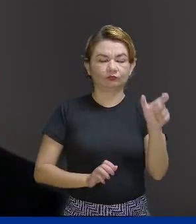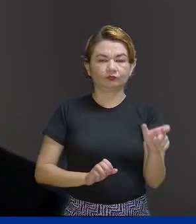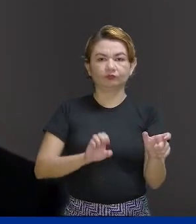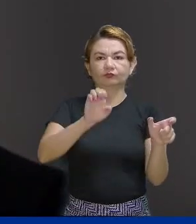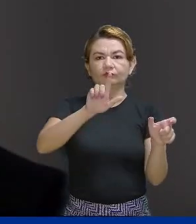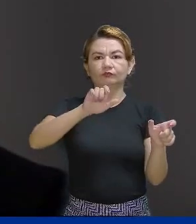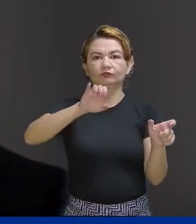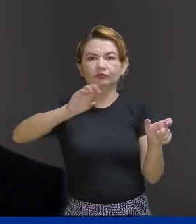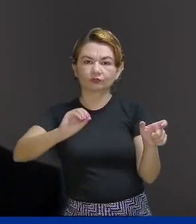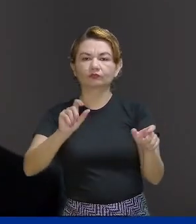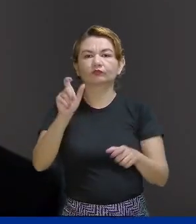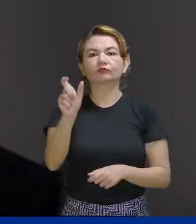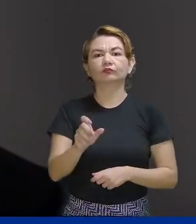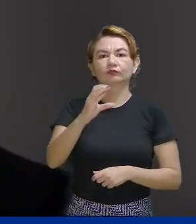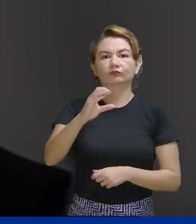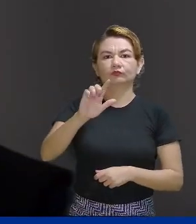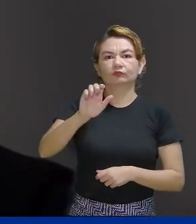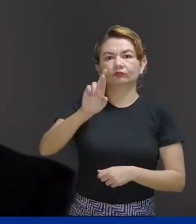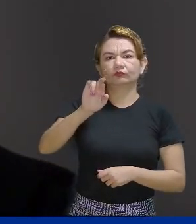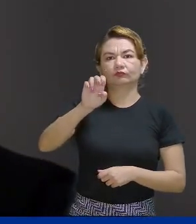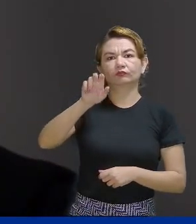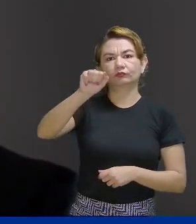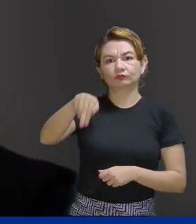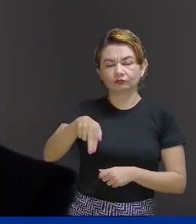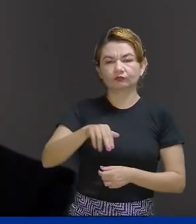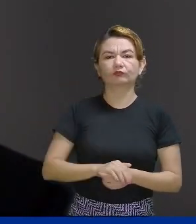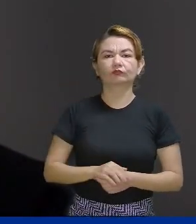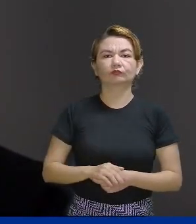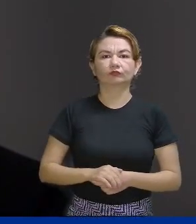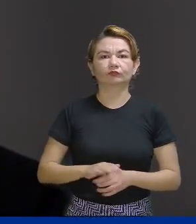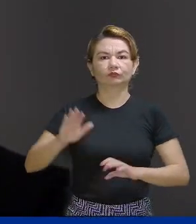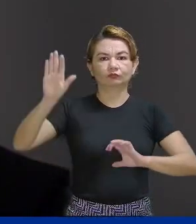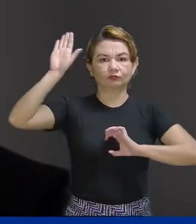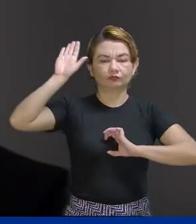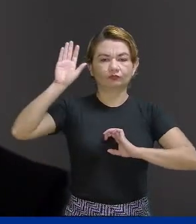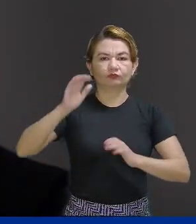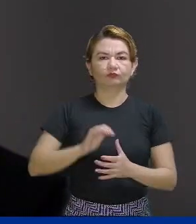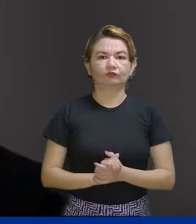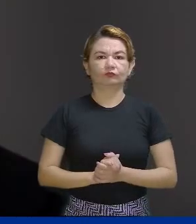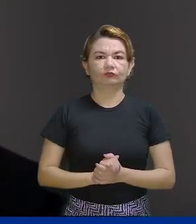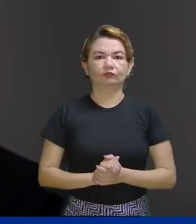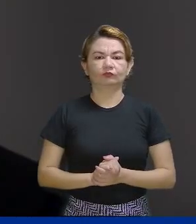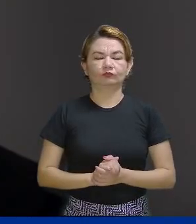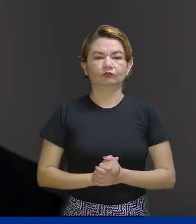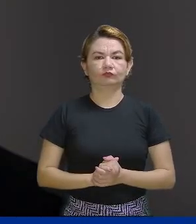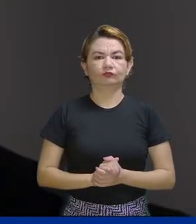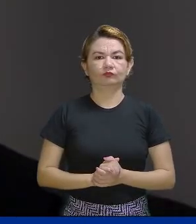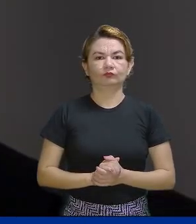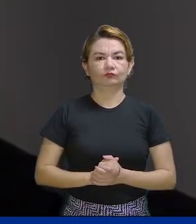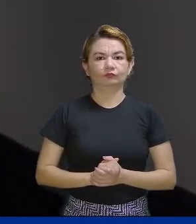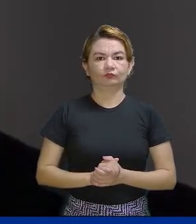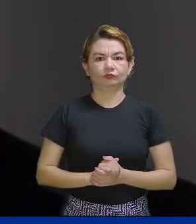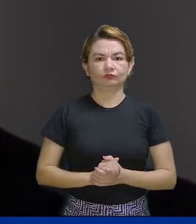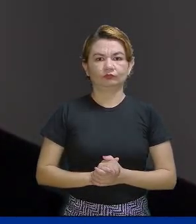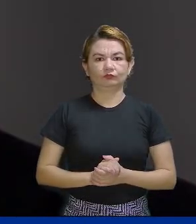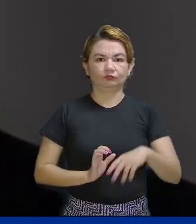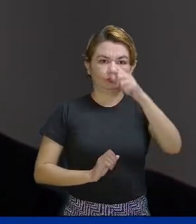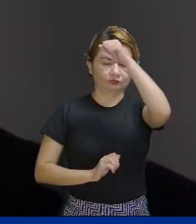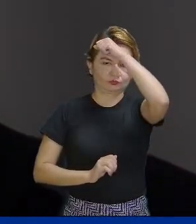barba descanoada, grisalho, traz taga preto. Na barra de arrasto superior, primeiro. Recurso eleitoral na prestação de contas, número do processo